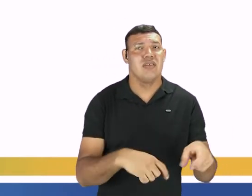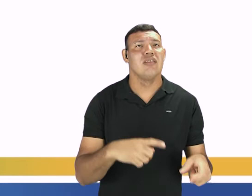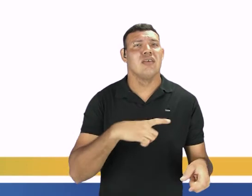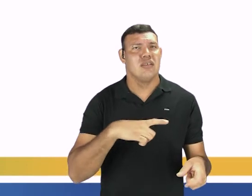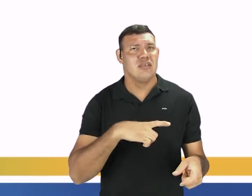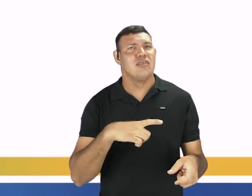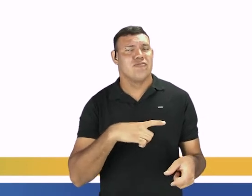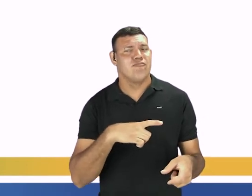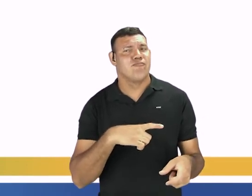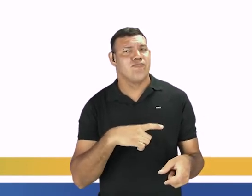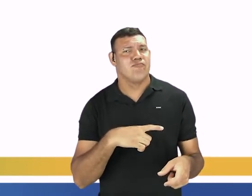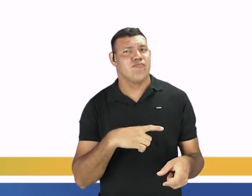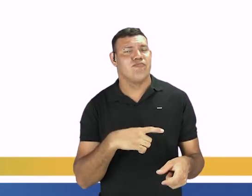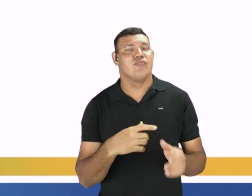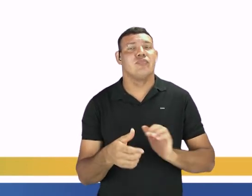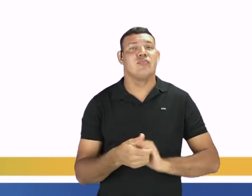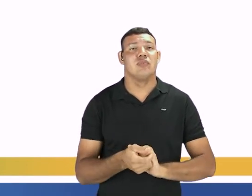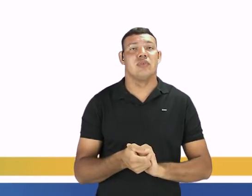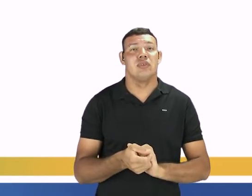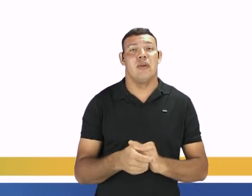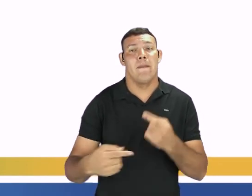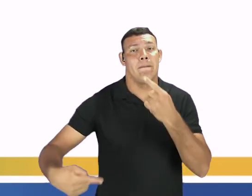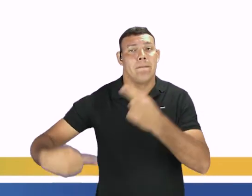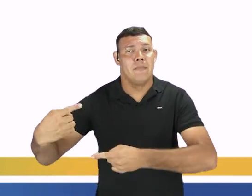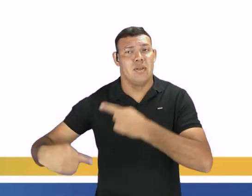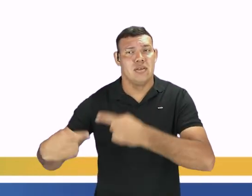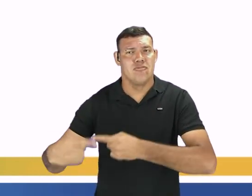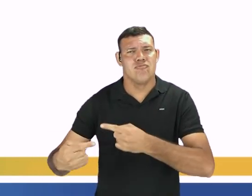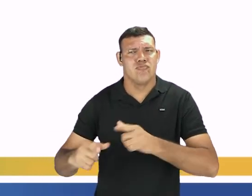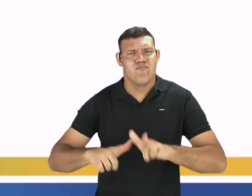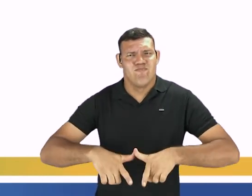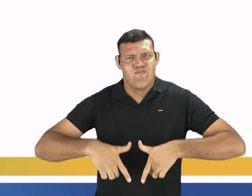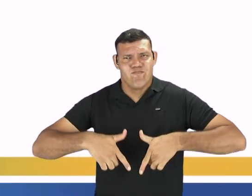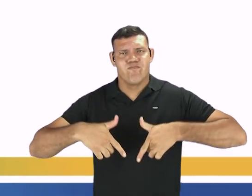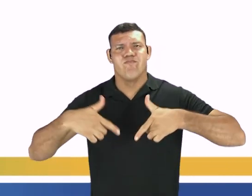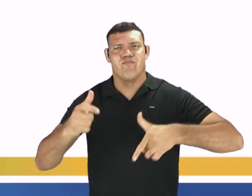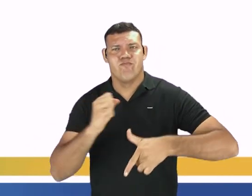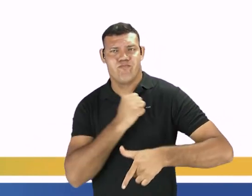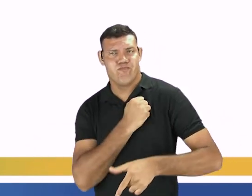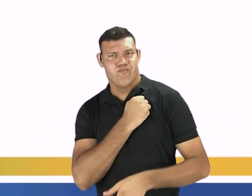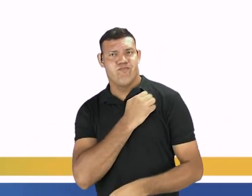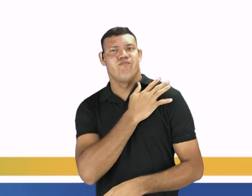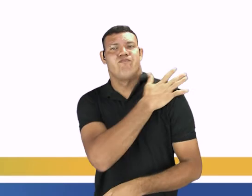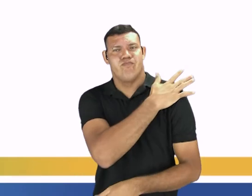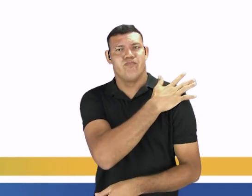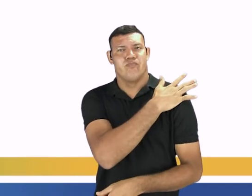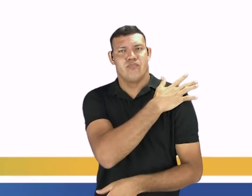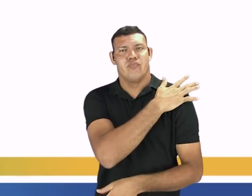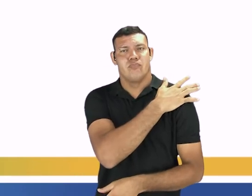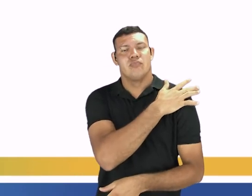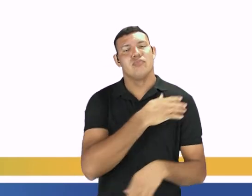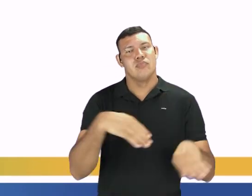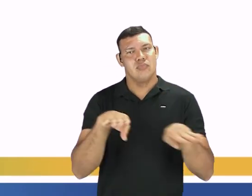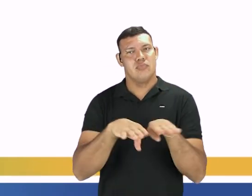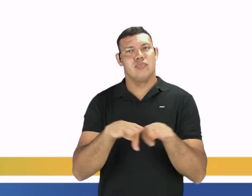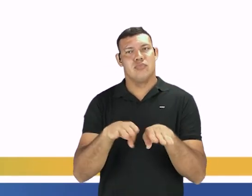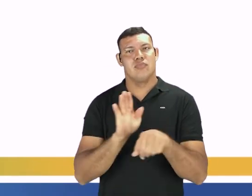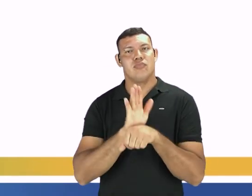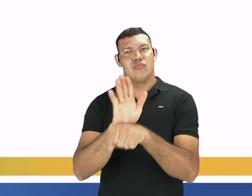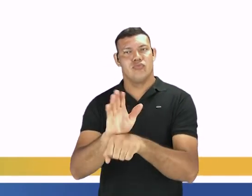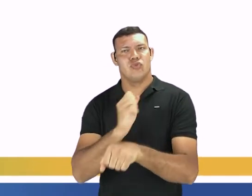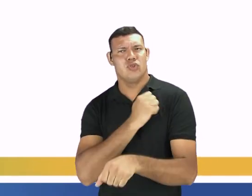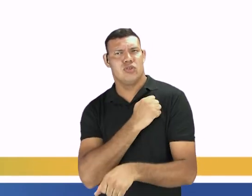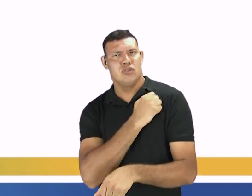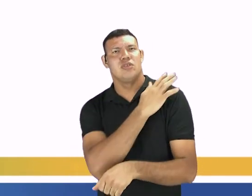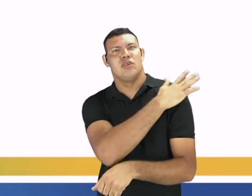do benfeitor. No plano político, ele luta com o coronel e pelo coronel. Aí estão os